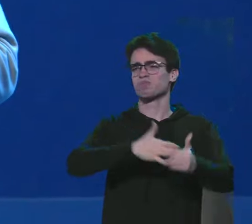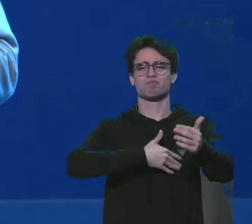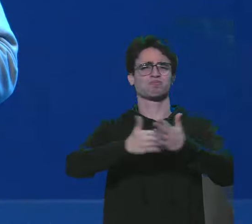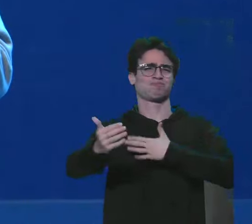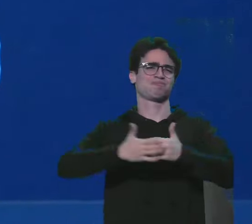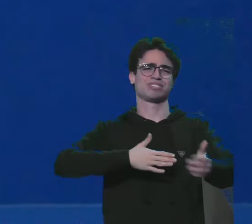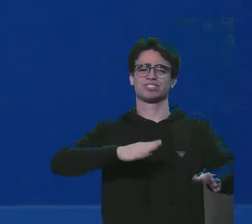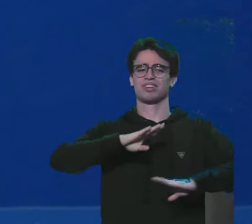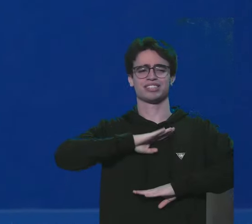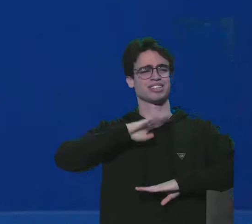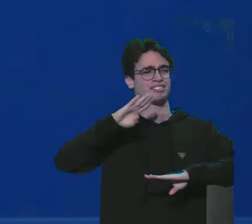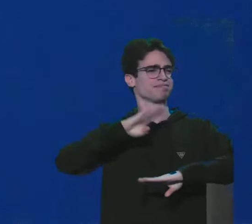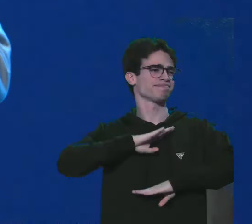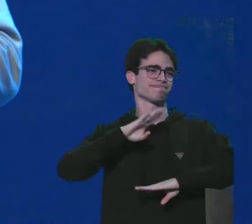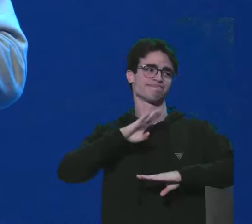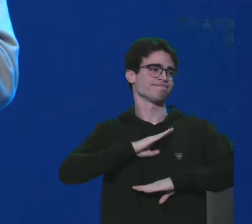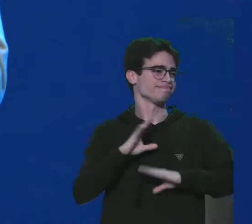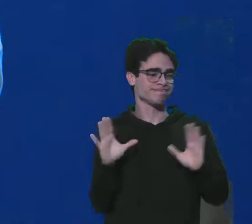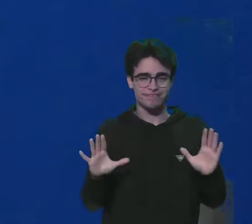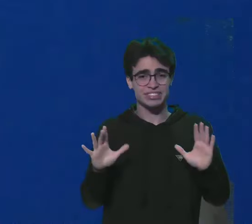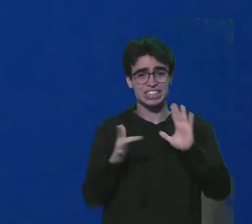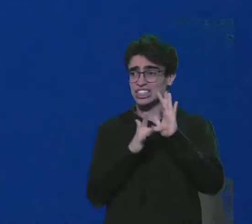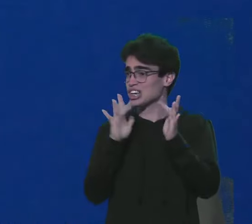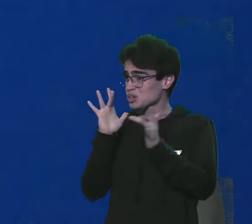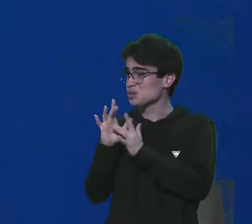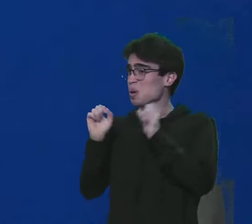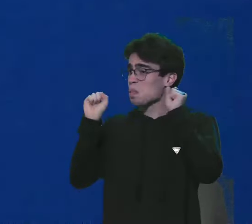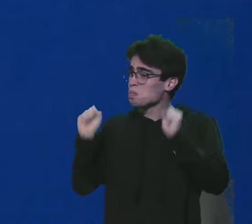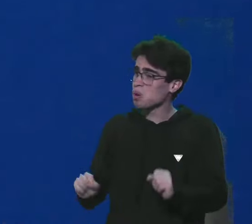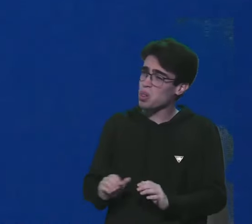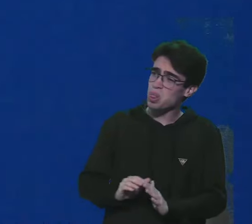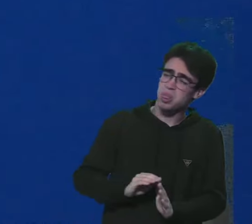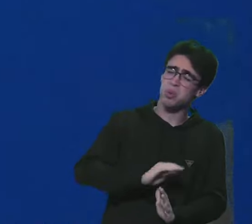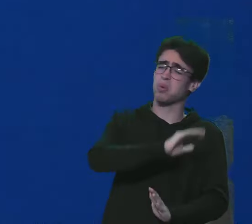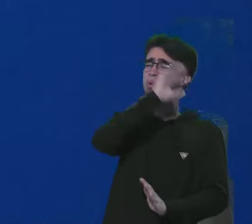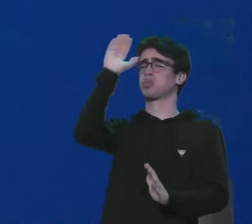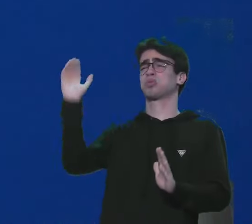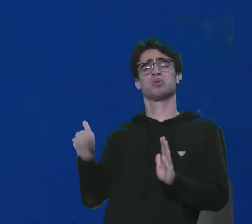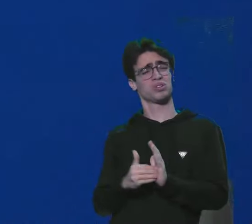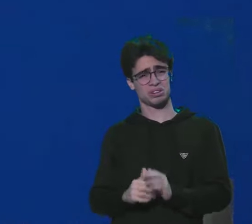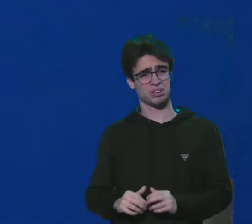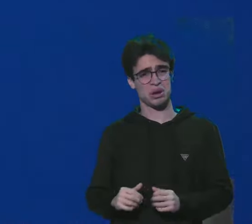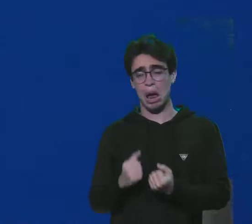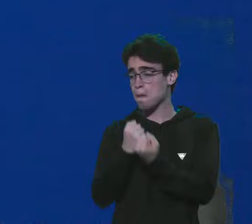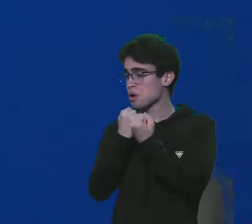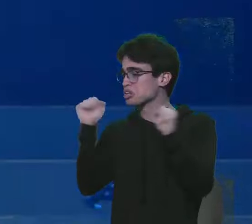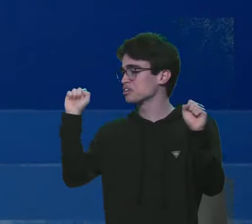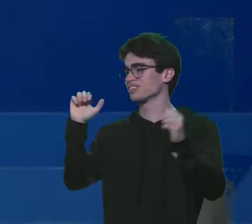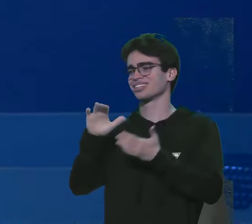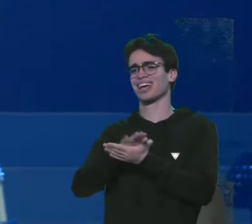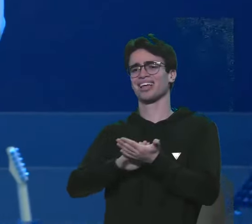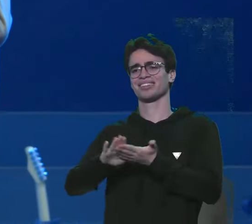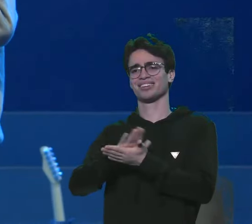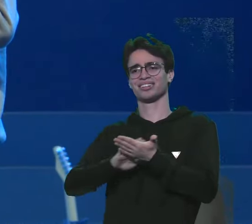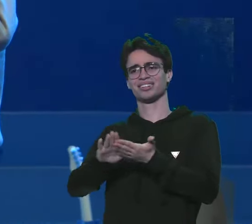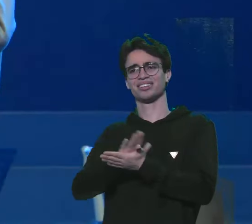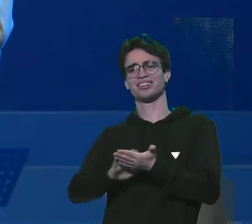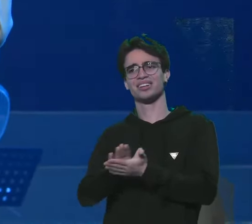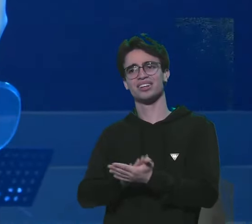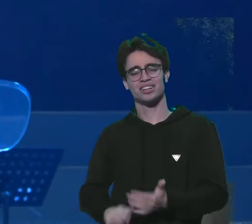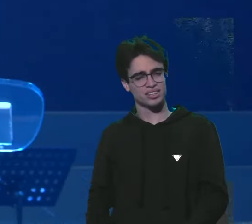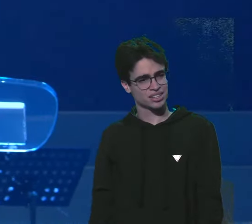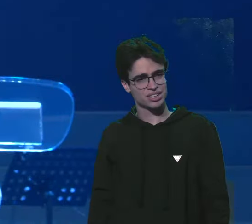condições, Ele pode tudo. Nada é impossível para Jesus. E sabe